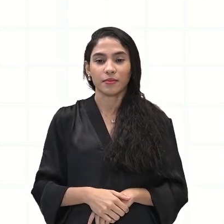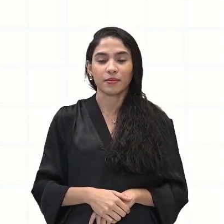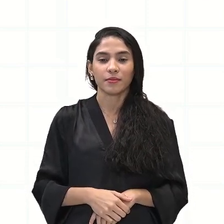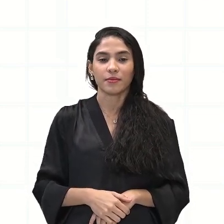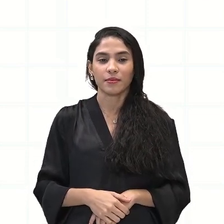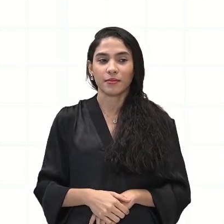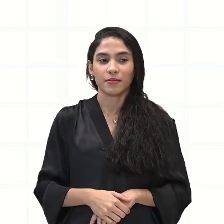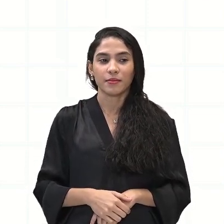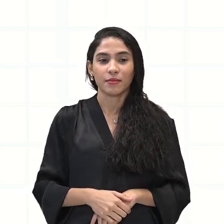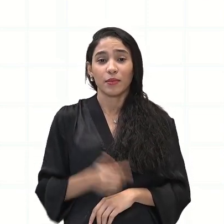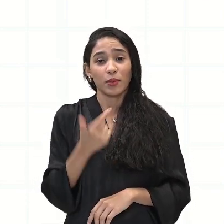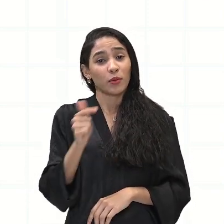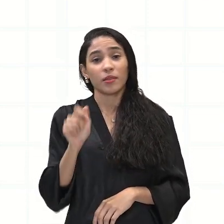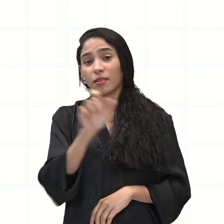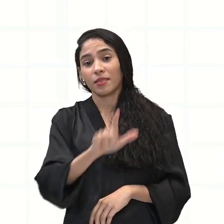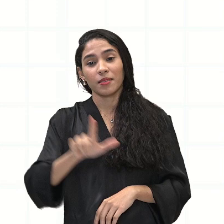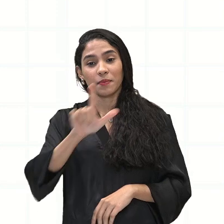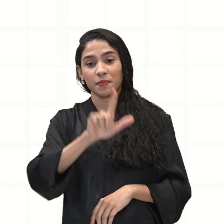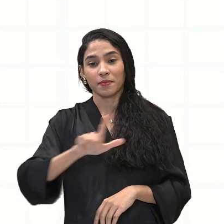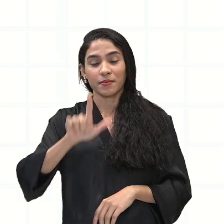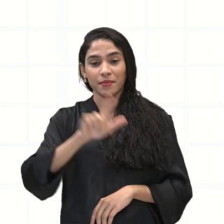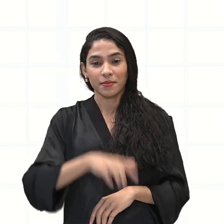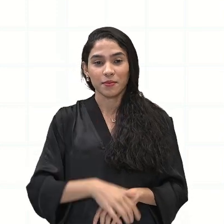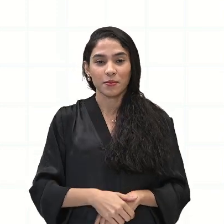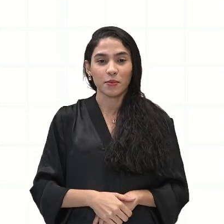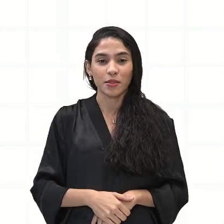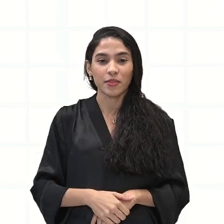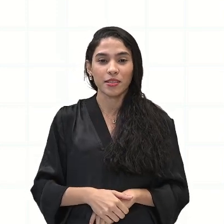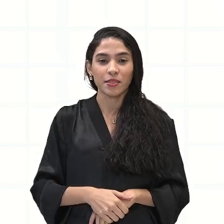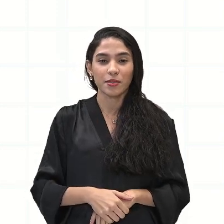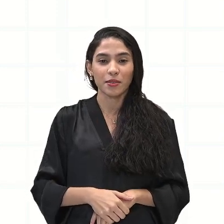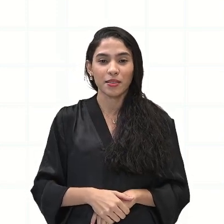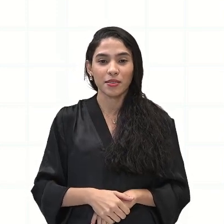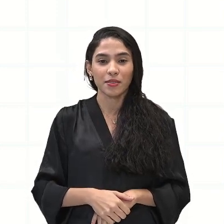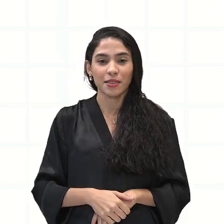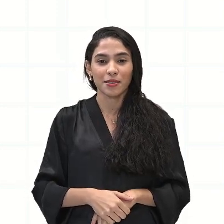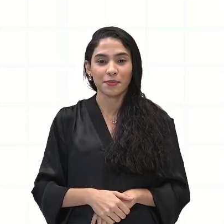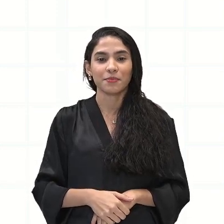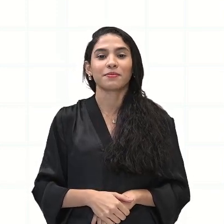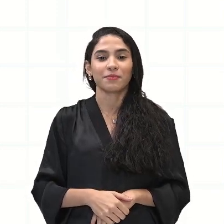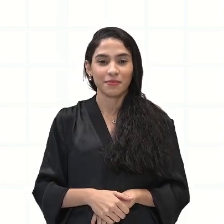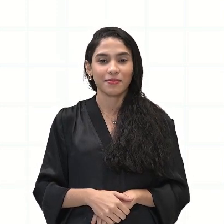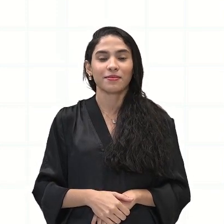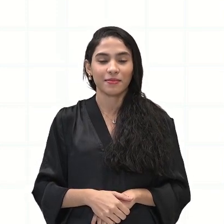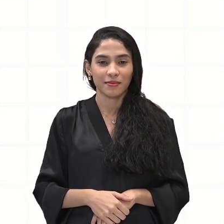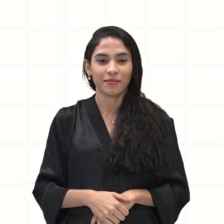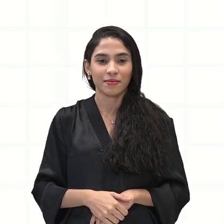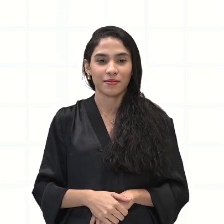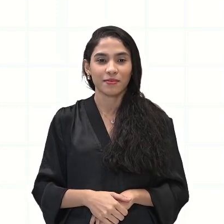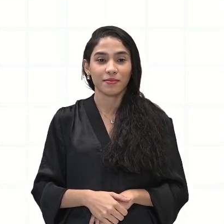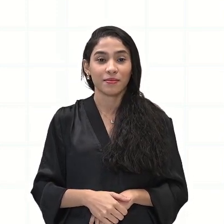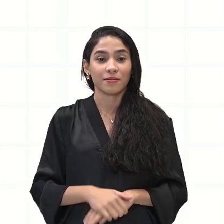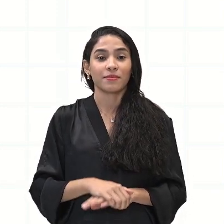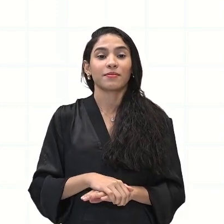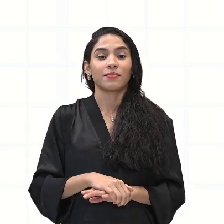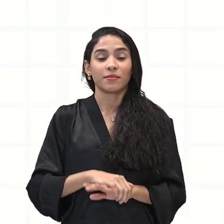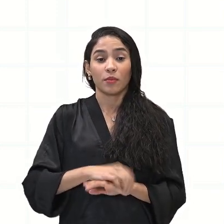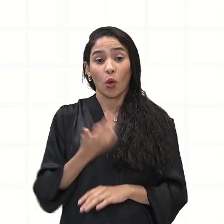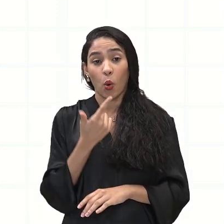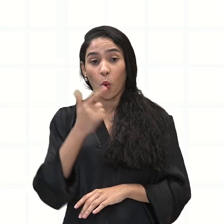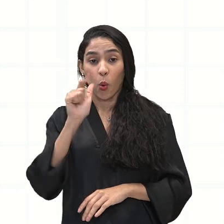Então, o amor é ferida que dói e não se sente. Temos aí um paradoxo. Outra figura